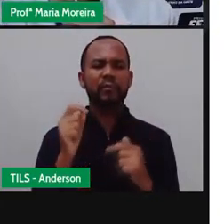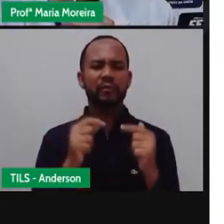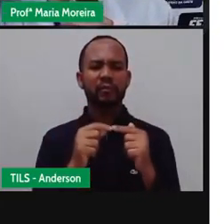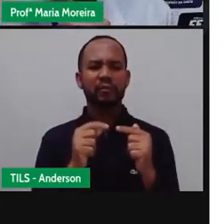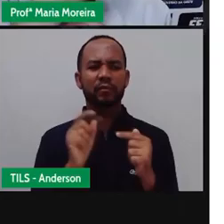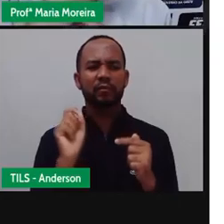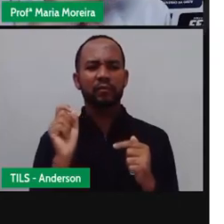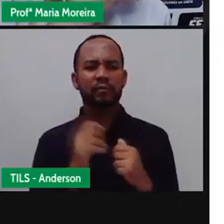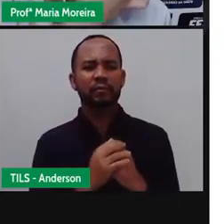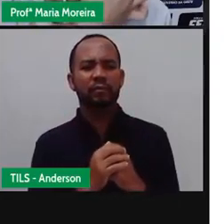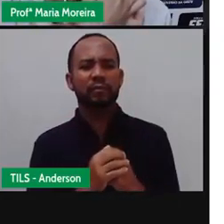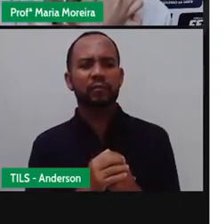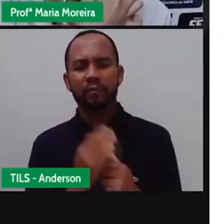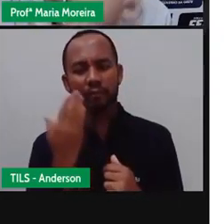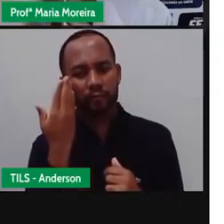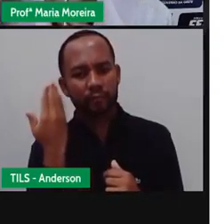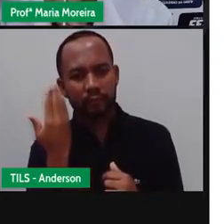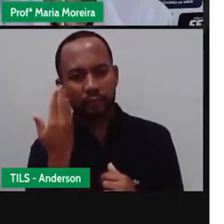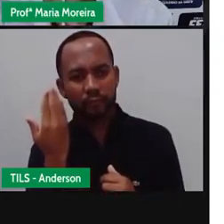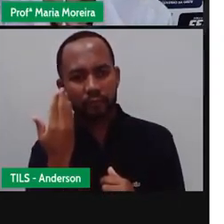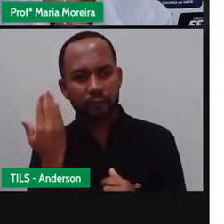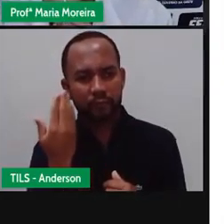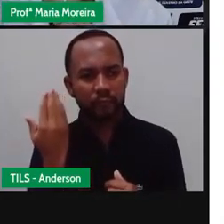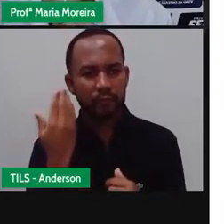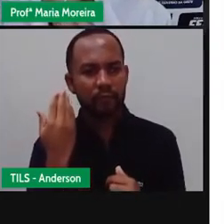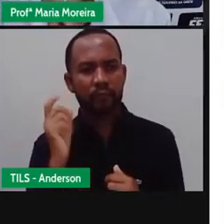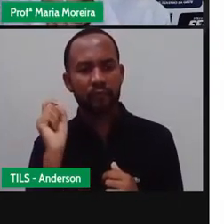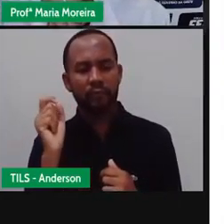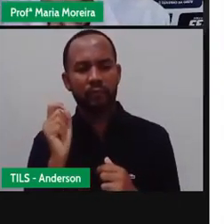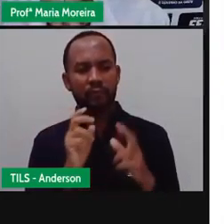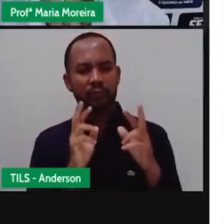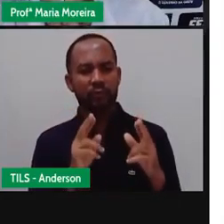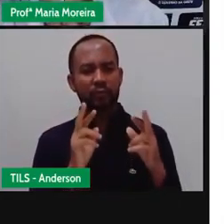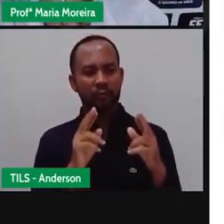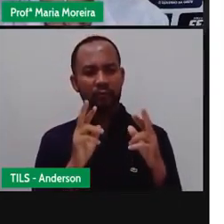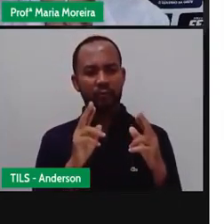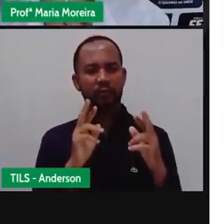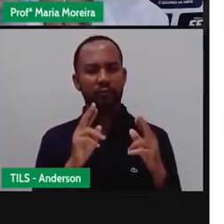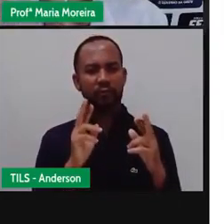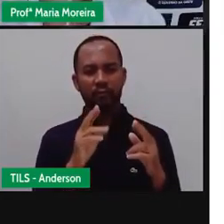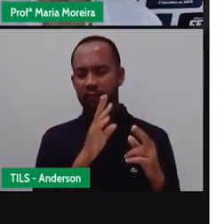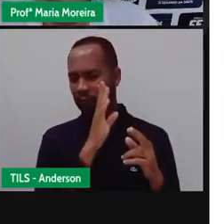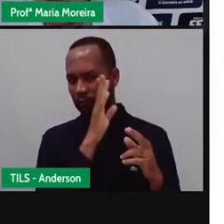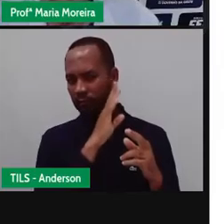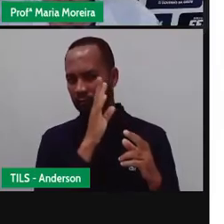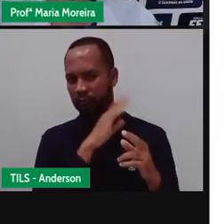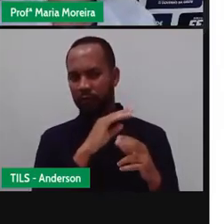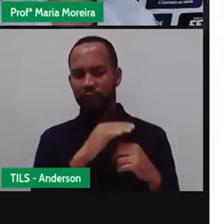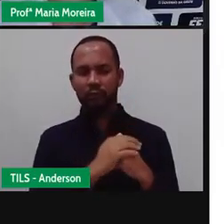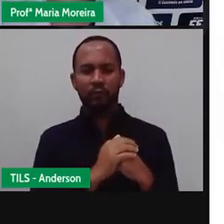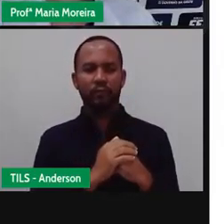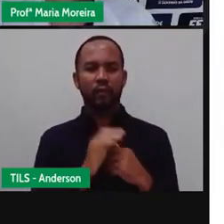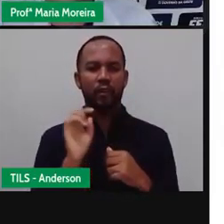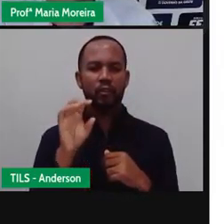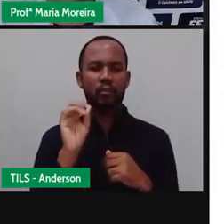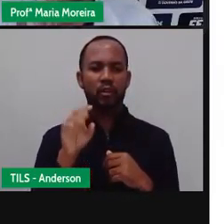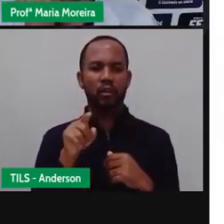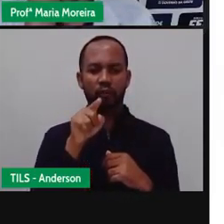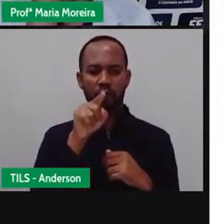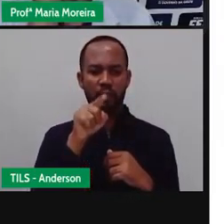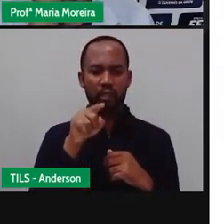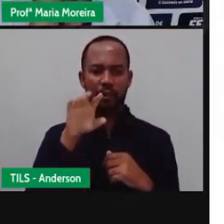tá? O que está do meu lado de cá vai ser idêntico ao que está do meu outro lado. É só você pegar um espelho